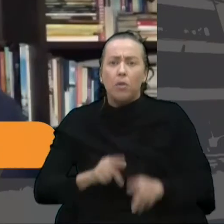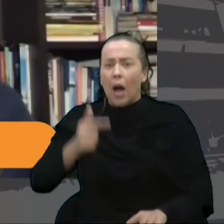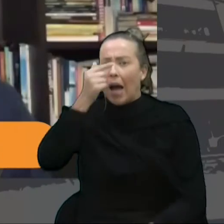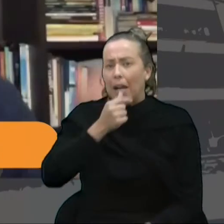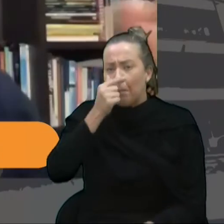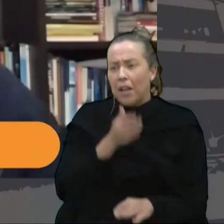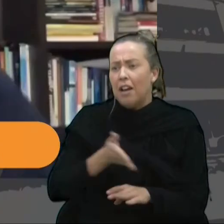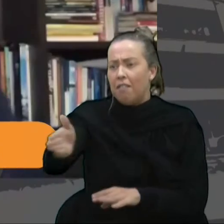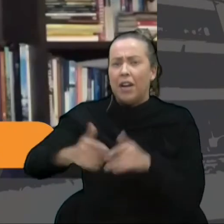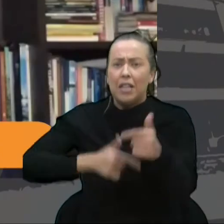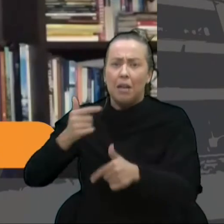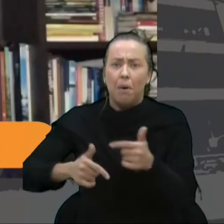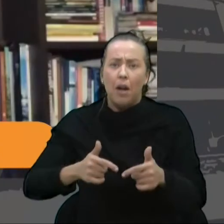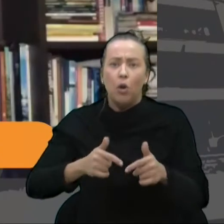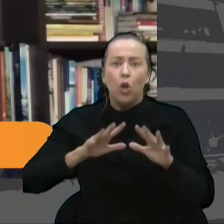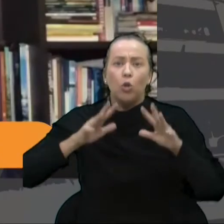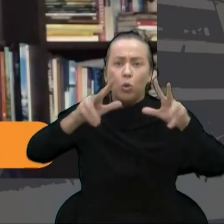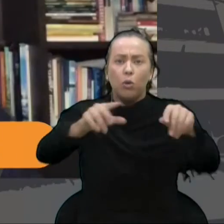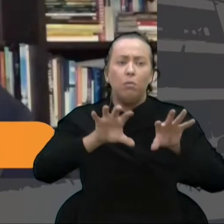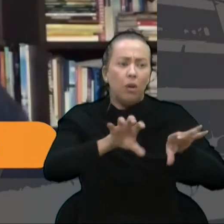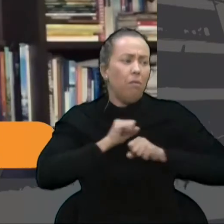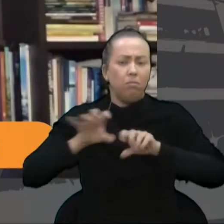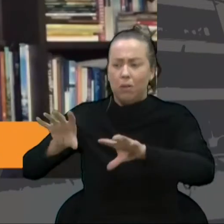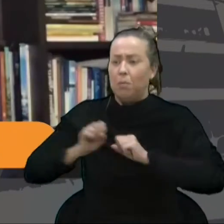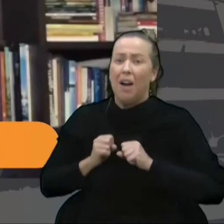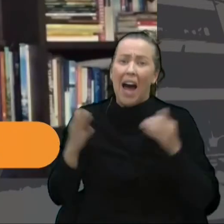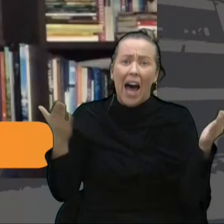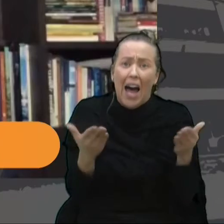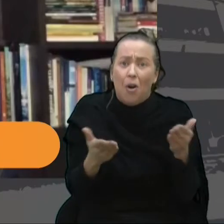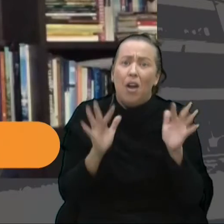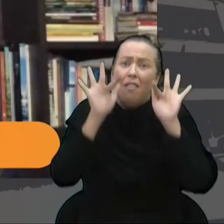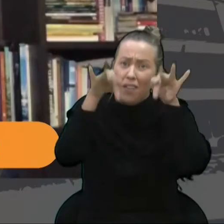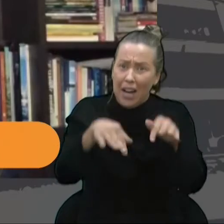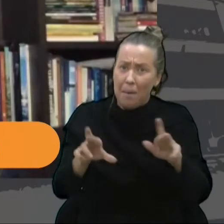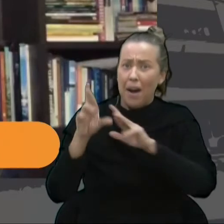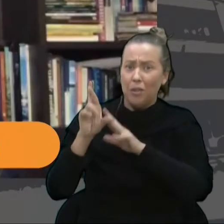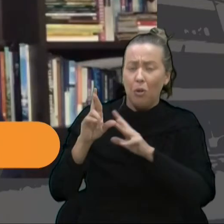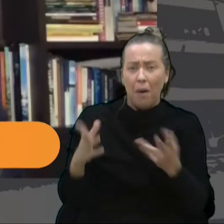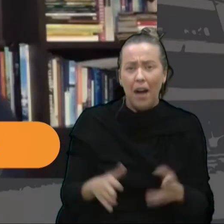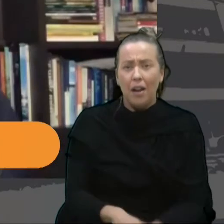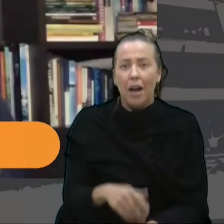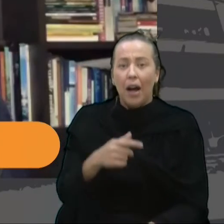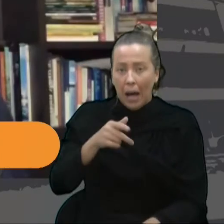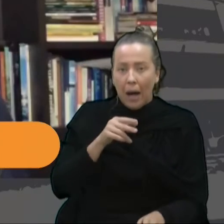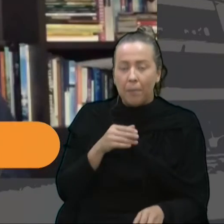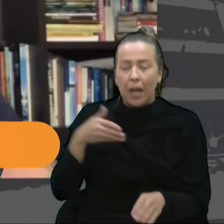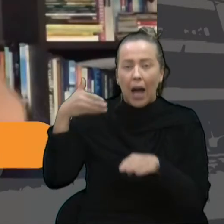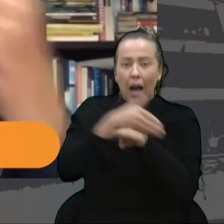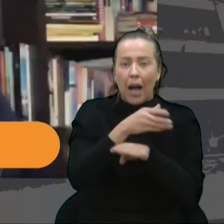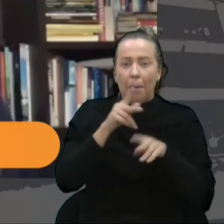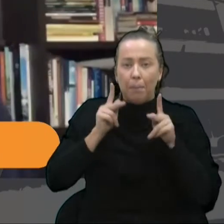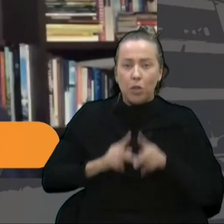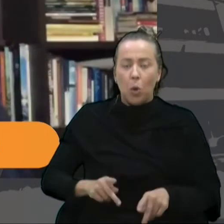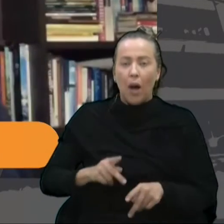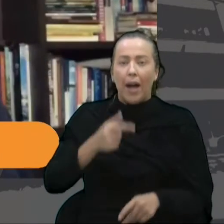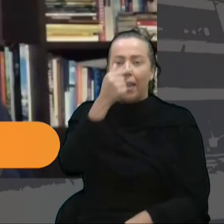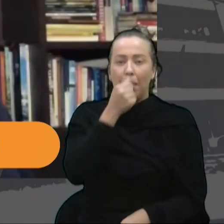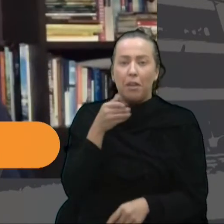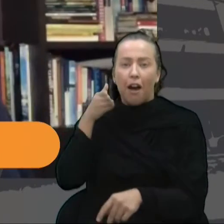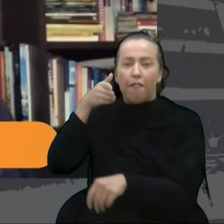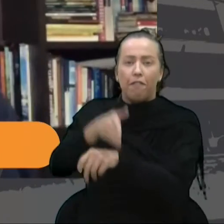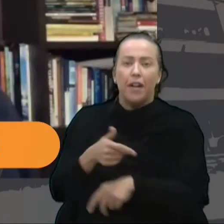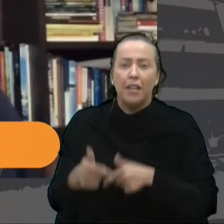para o trabalho, pega gripe em todo mundo. Pode ser que agora vai acabar com isso. A pessoa gripada fica em casa ou vá de máscara.